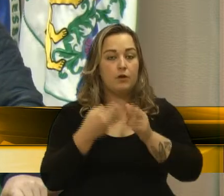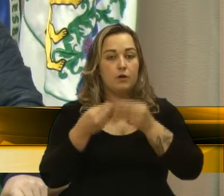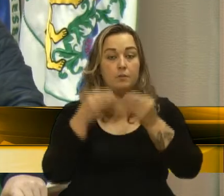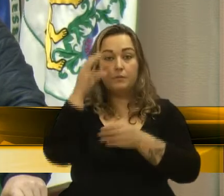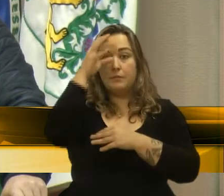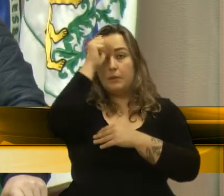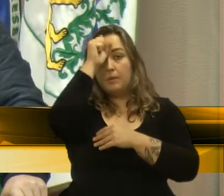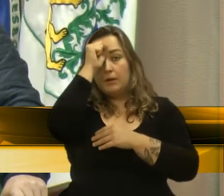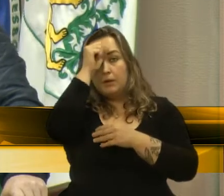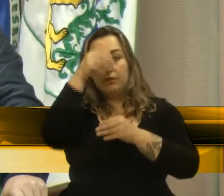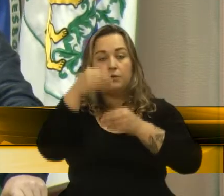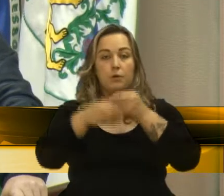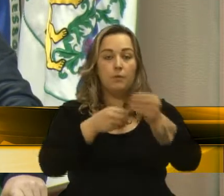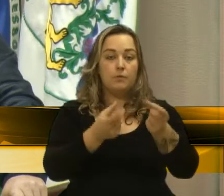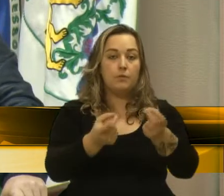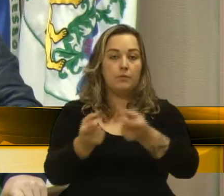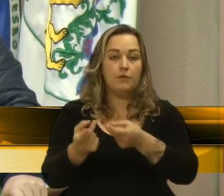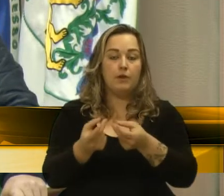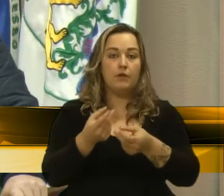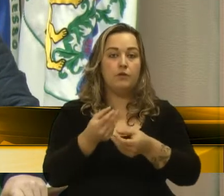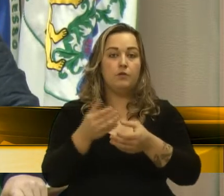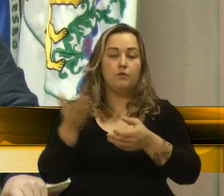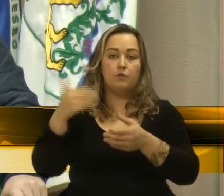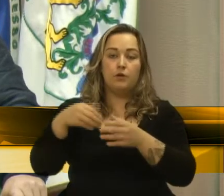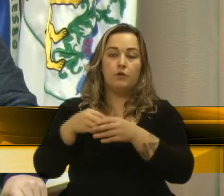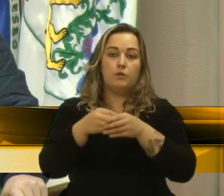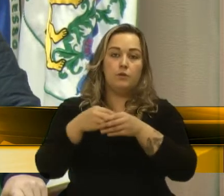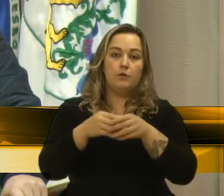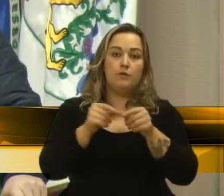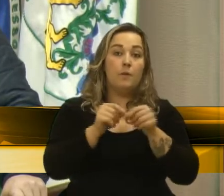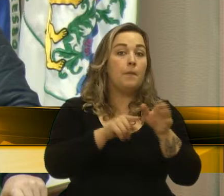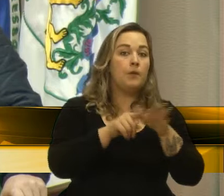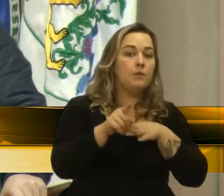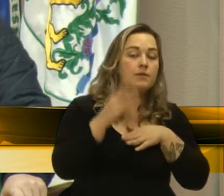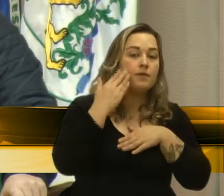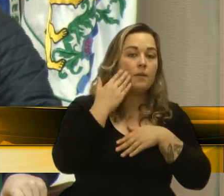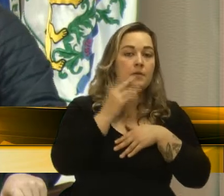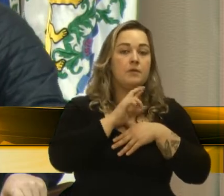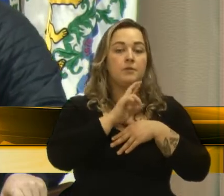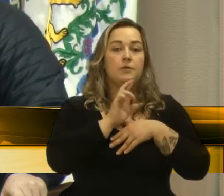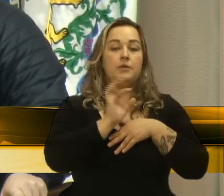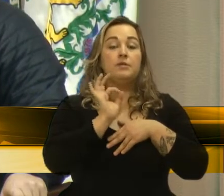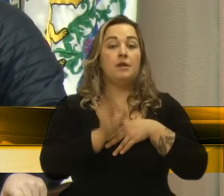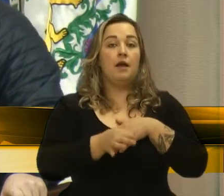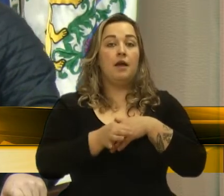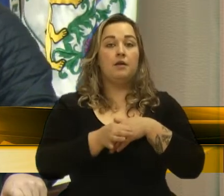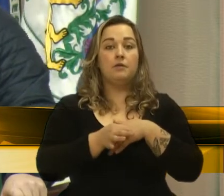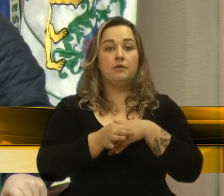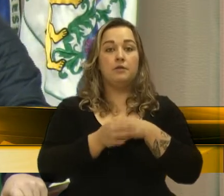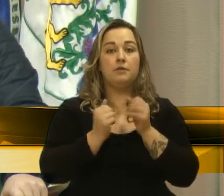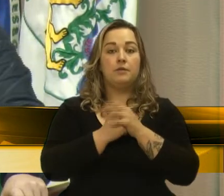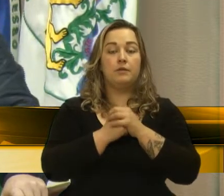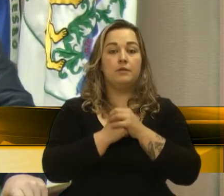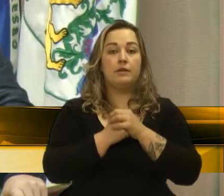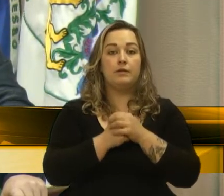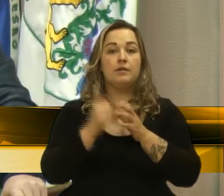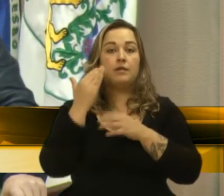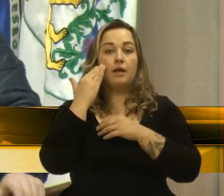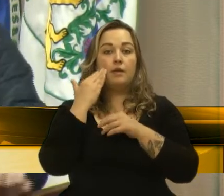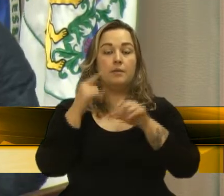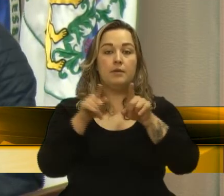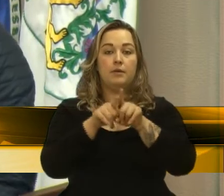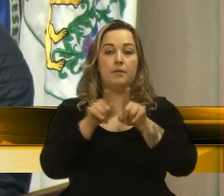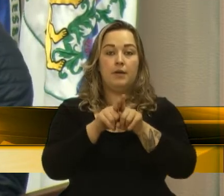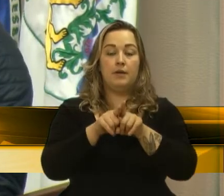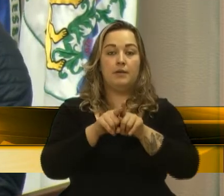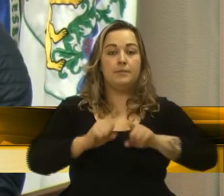para as pessoas de fora, que vem um turista aqui, faz um questionamento, a pessoa sabe falar alguma coisa, que a pessoa saiba defender a sua cidade.